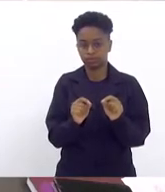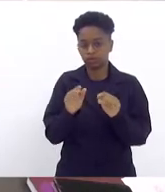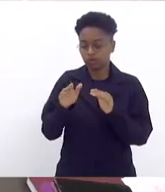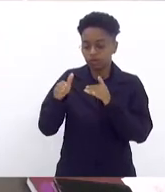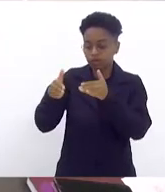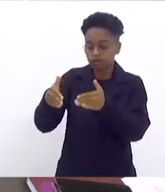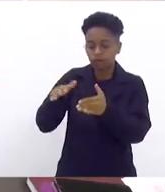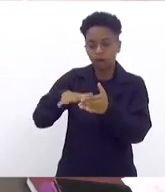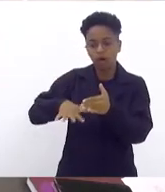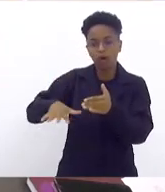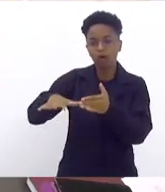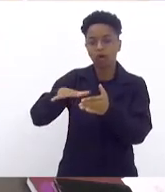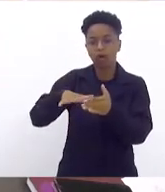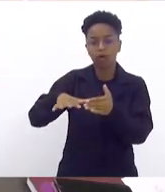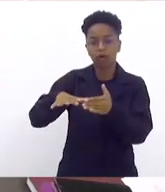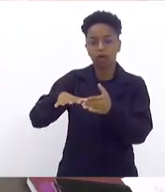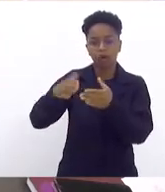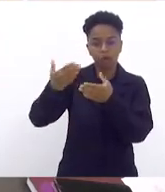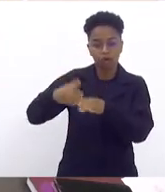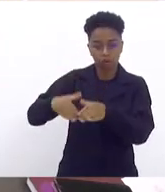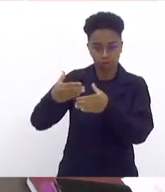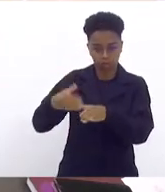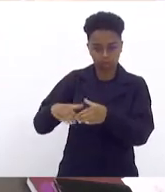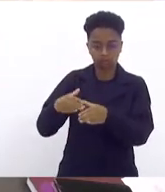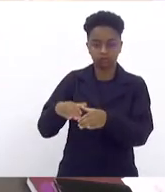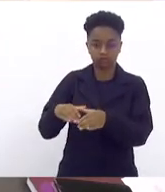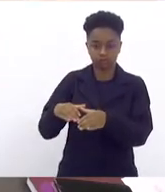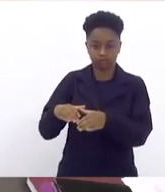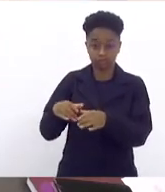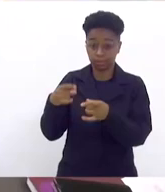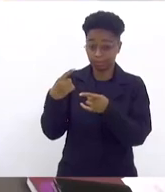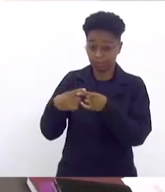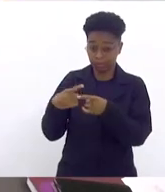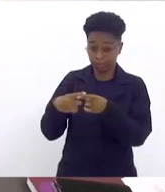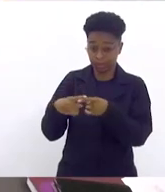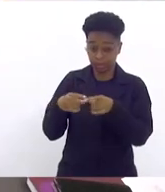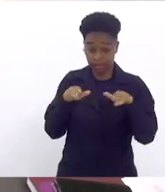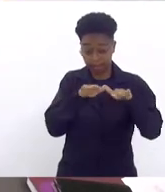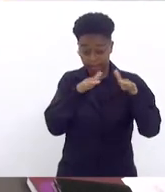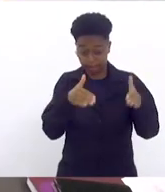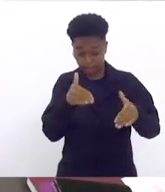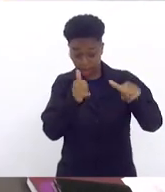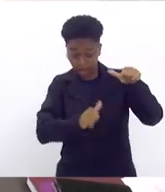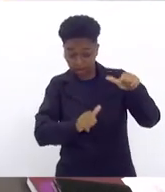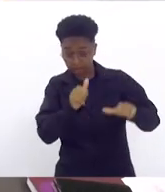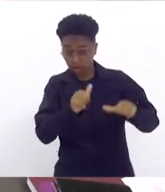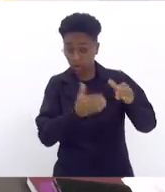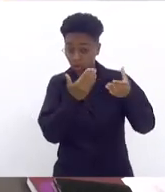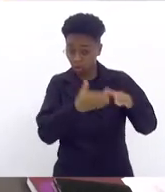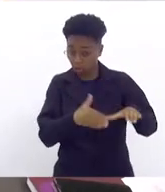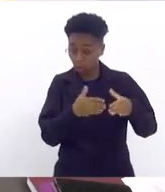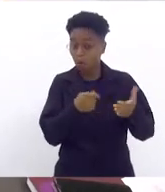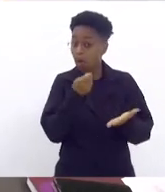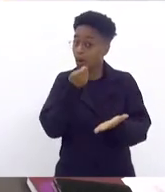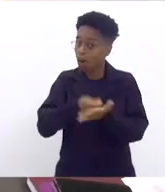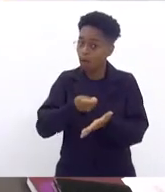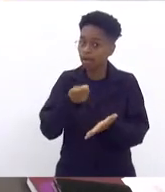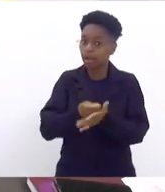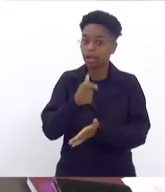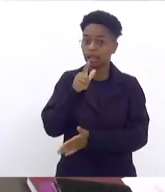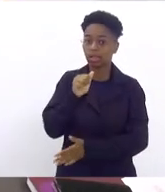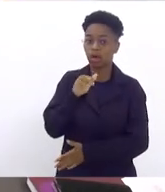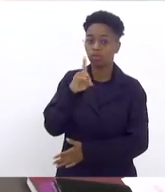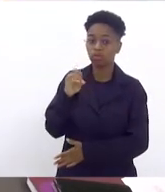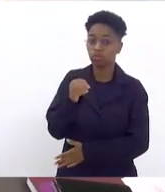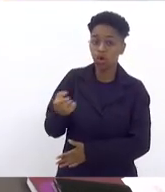específico sobre a questão dos concursos públicos, porque bancas de concursos públicos exigem um laudo